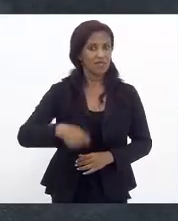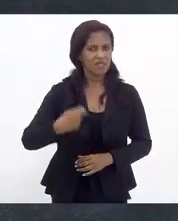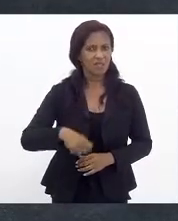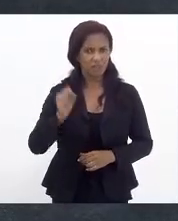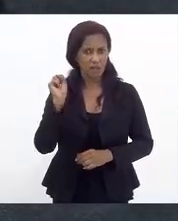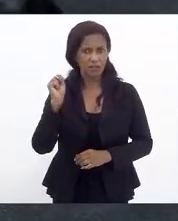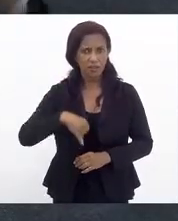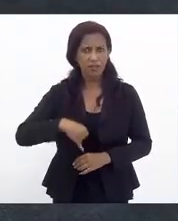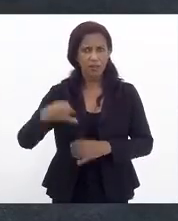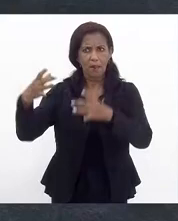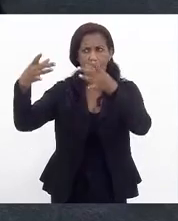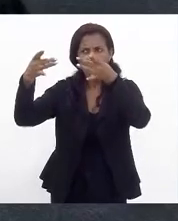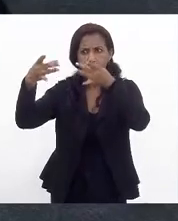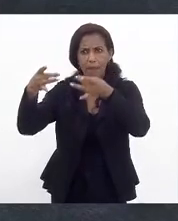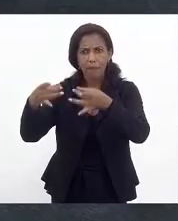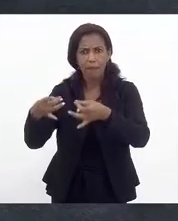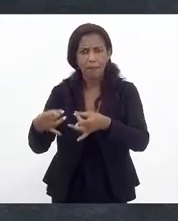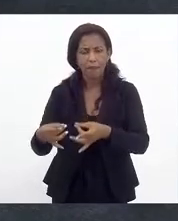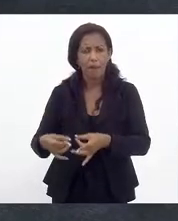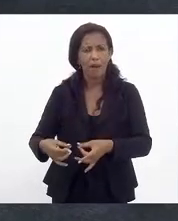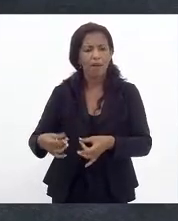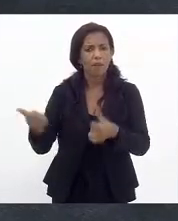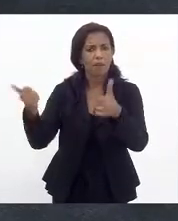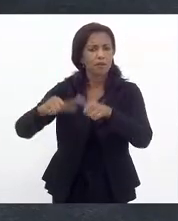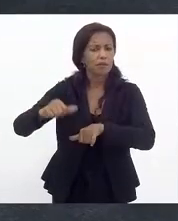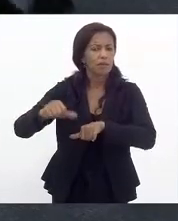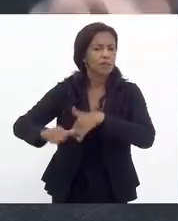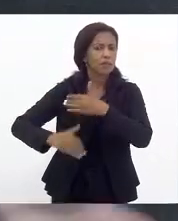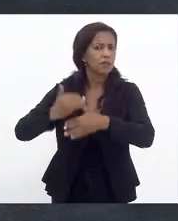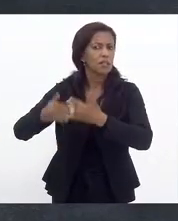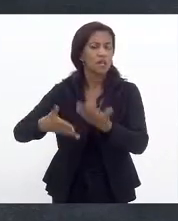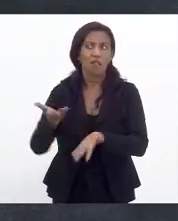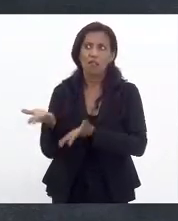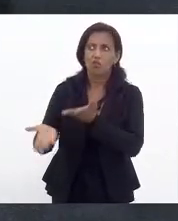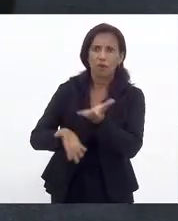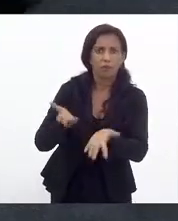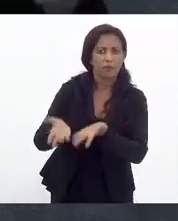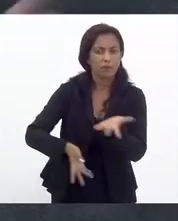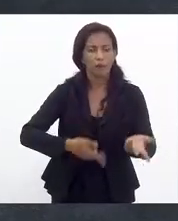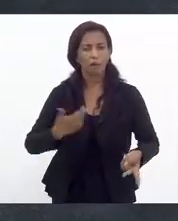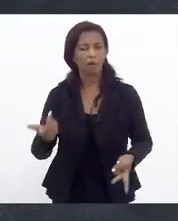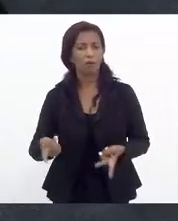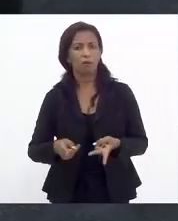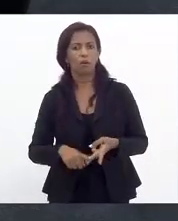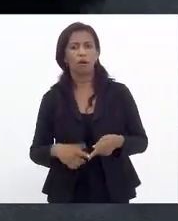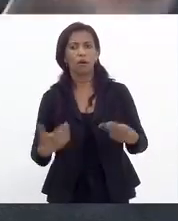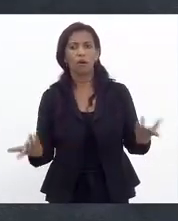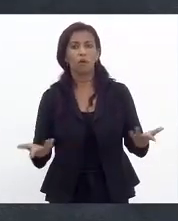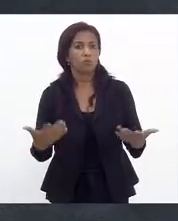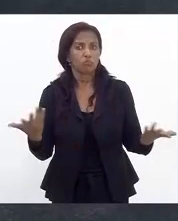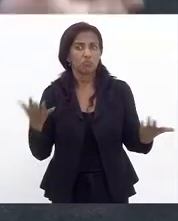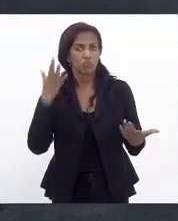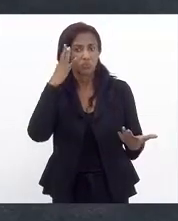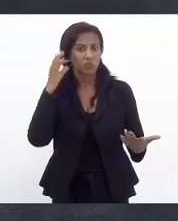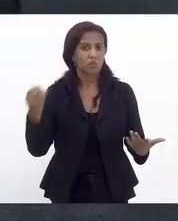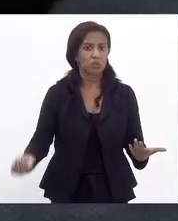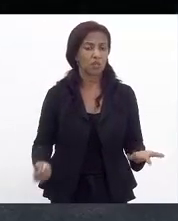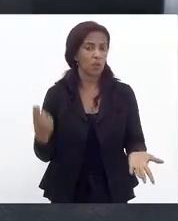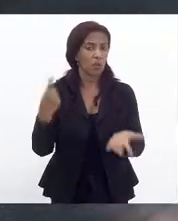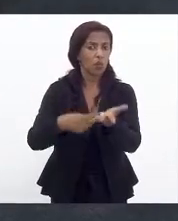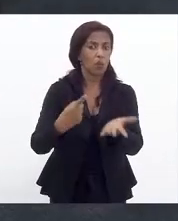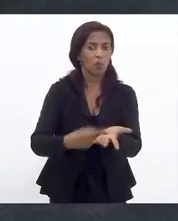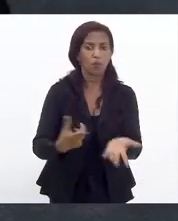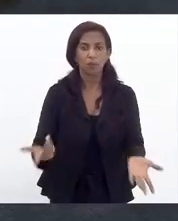necessário detalhar Quais são os critérios para a avaliação de desempenho que é dedicação sei lá